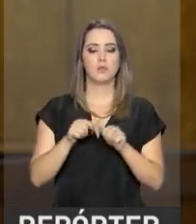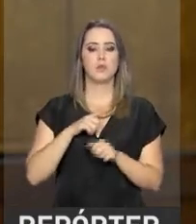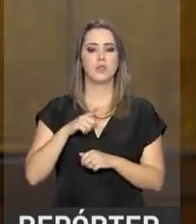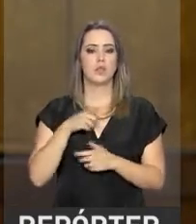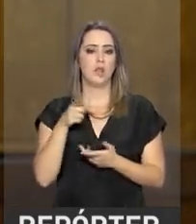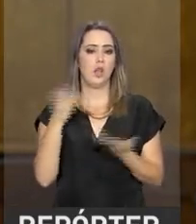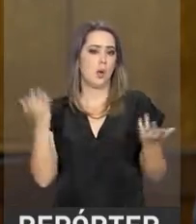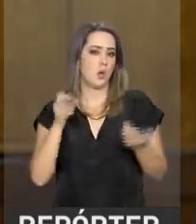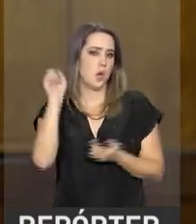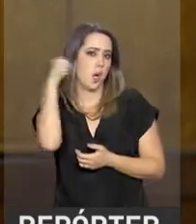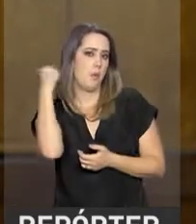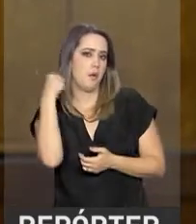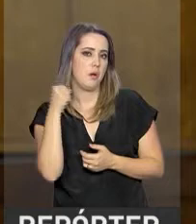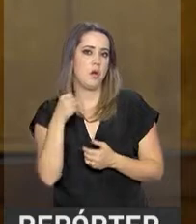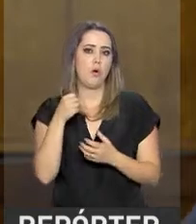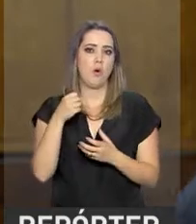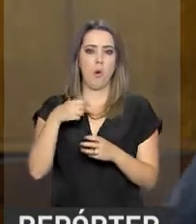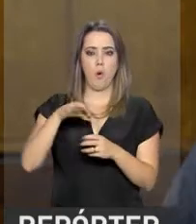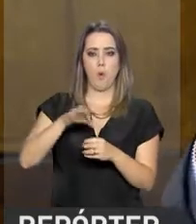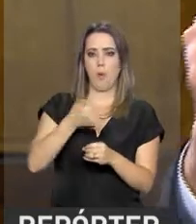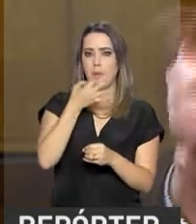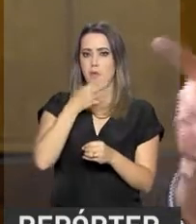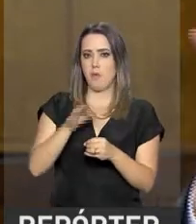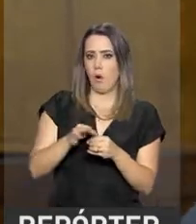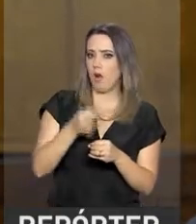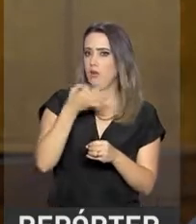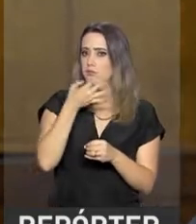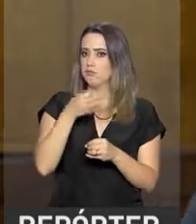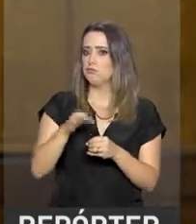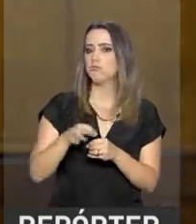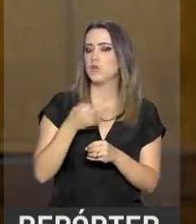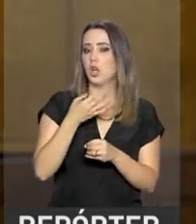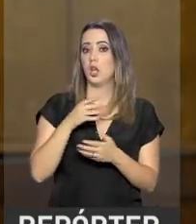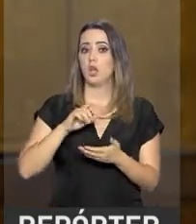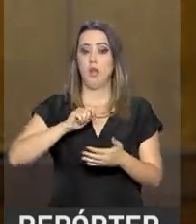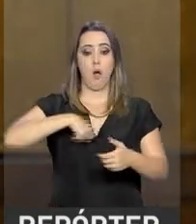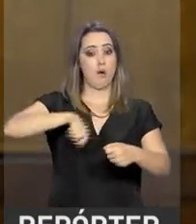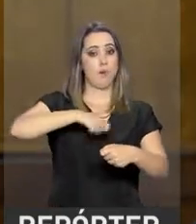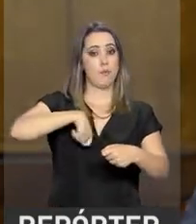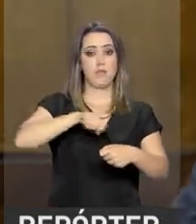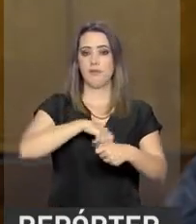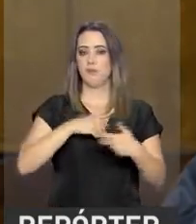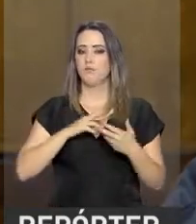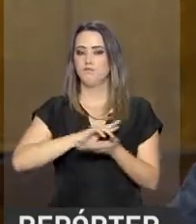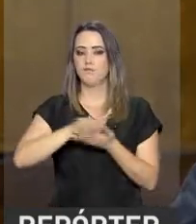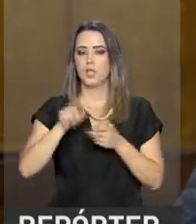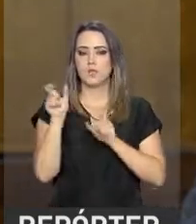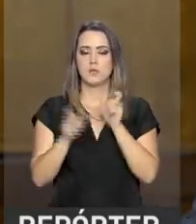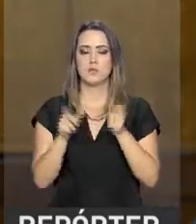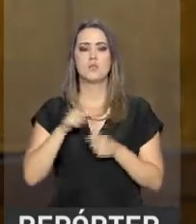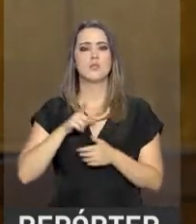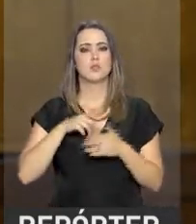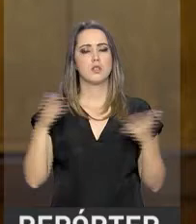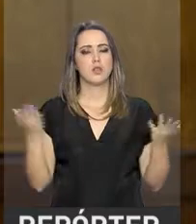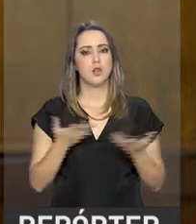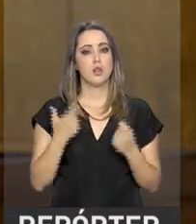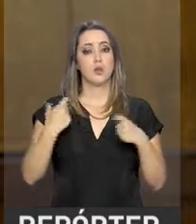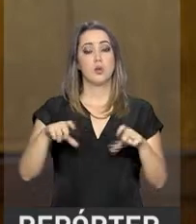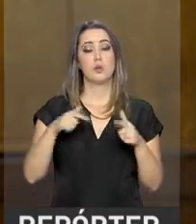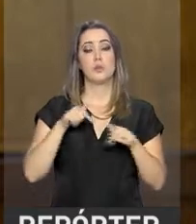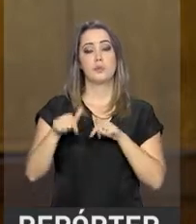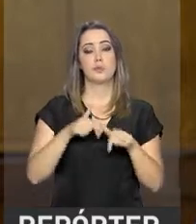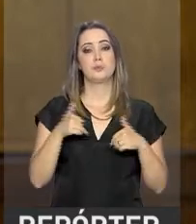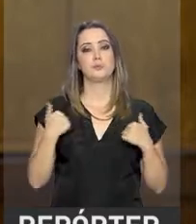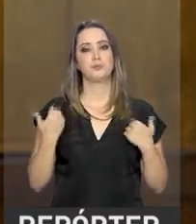cabeleireira um carrinho de pipoca é uma a comida alimentação as pessoas passaram a ter postos de